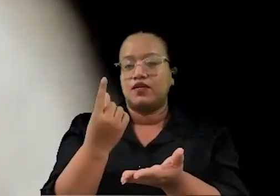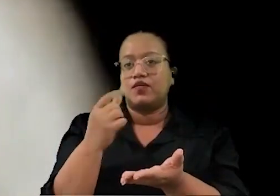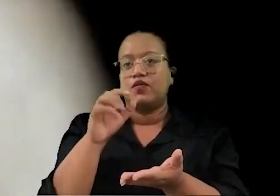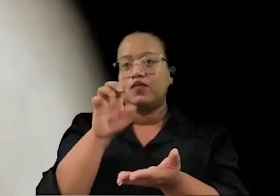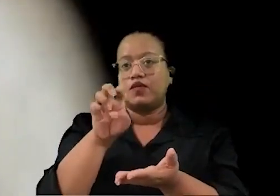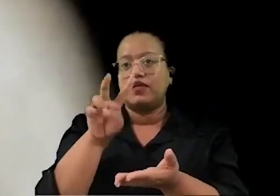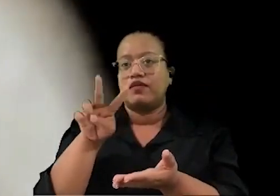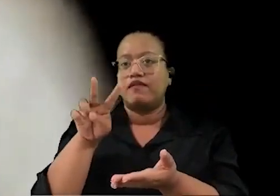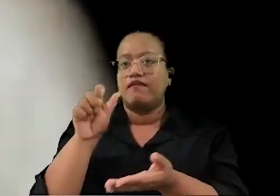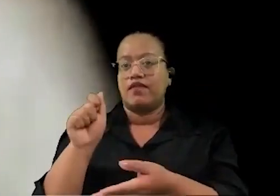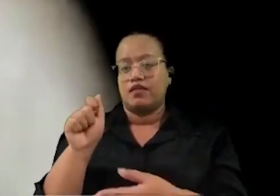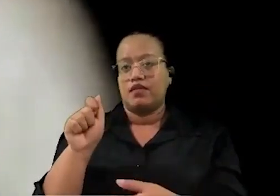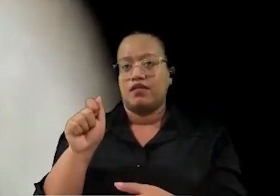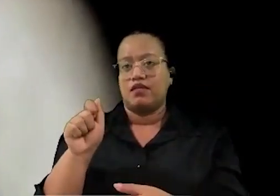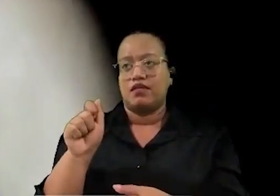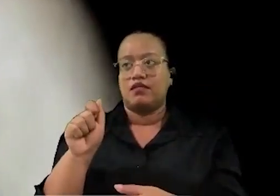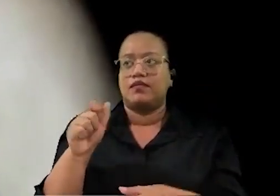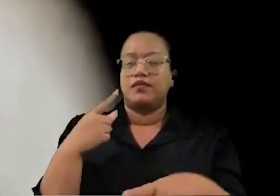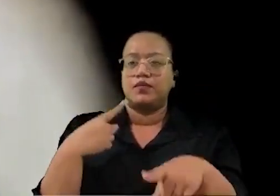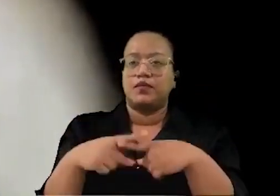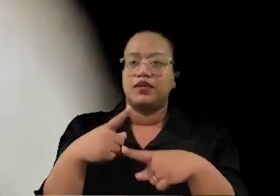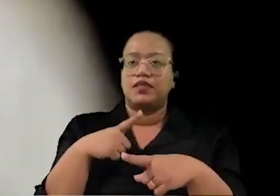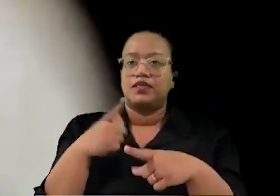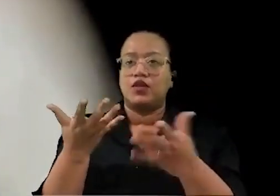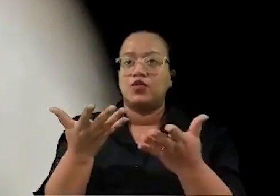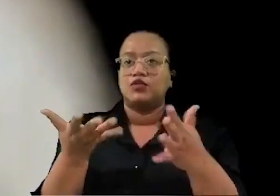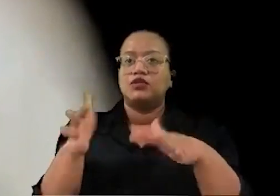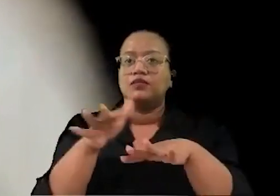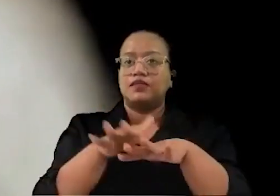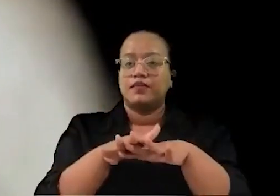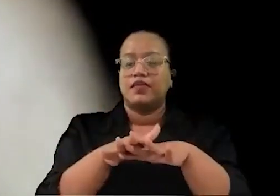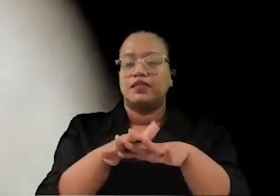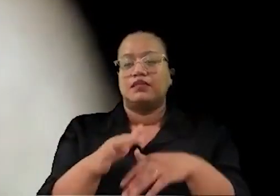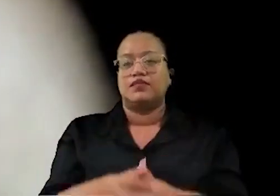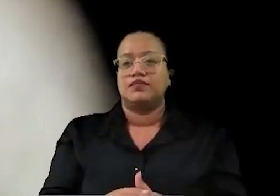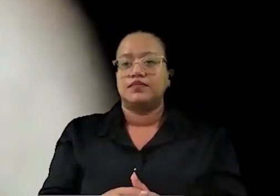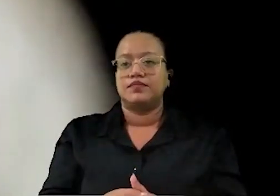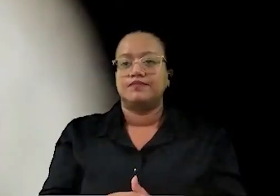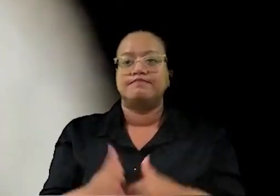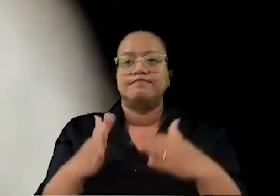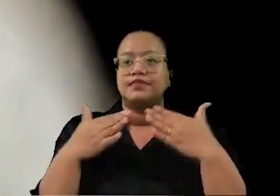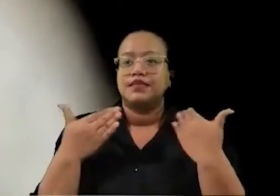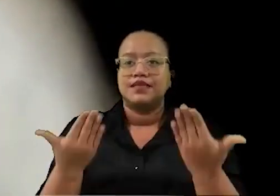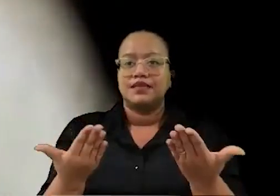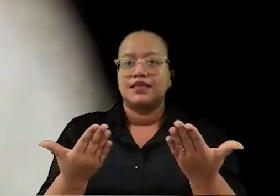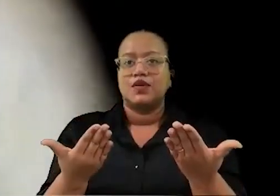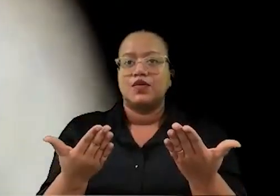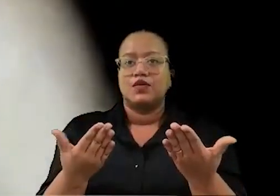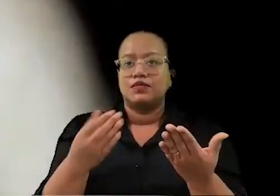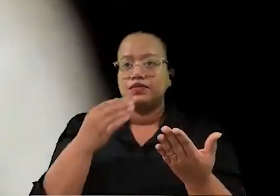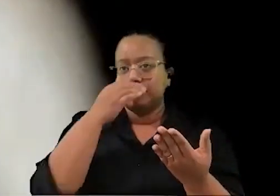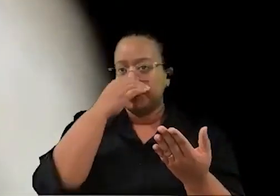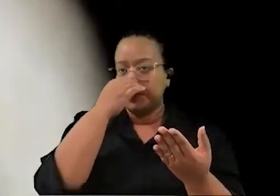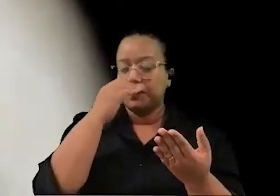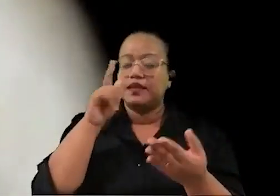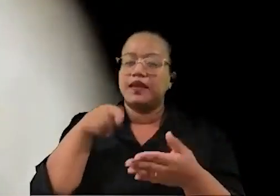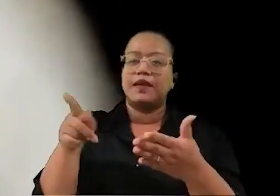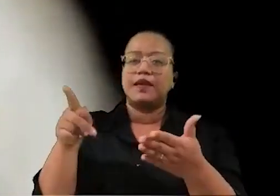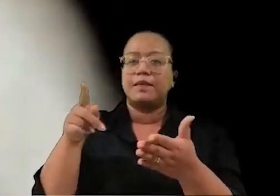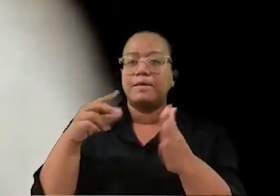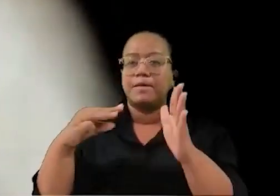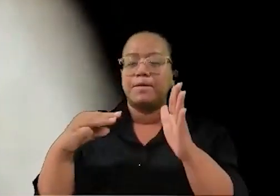outros fóruns. Então, não é uma realidade, não é um modelo principal nos juizados de